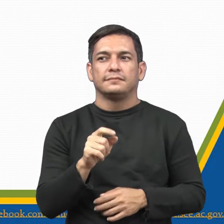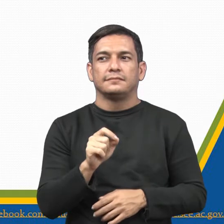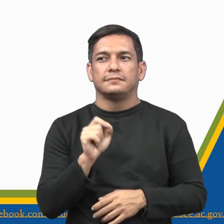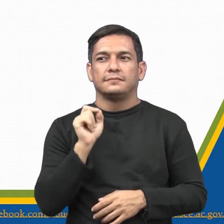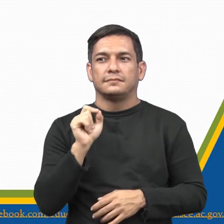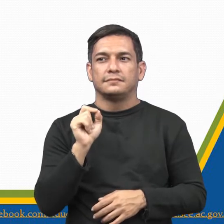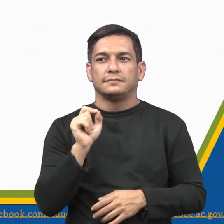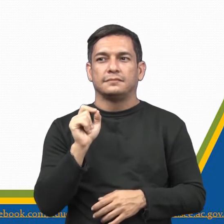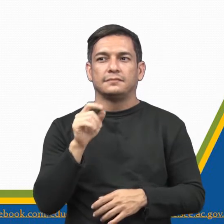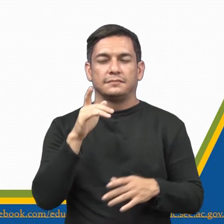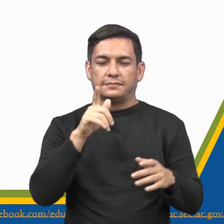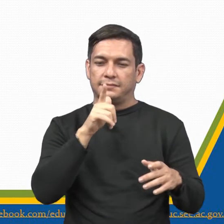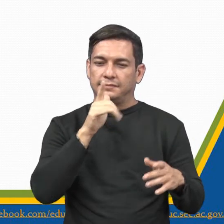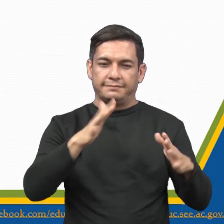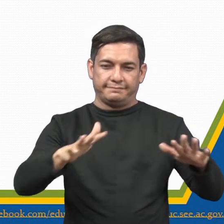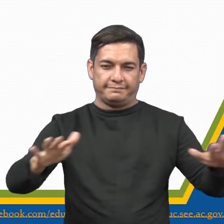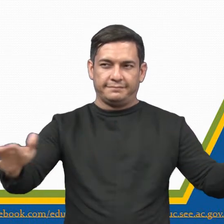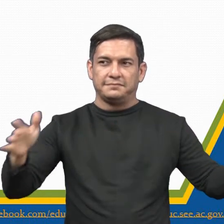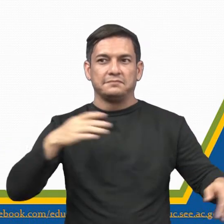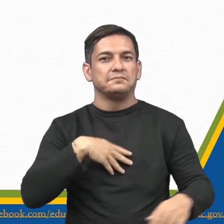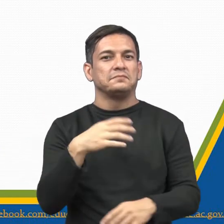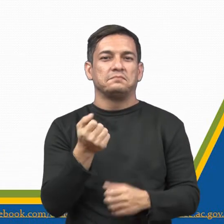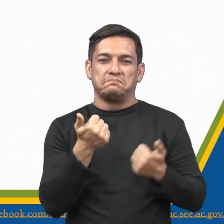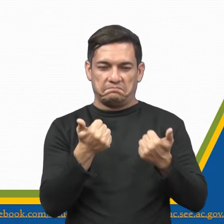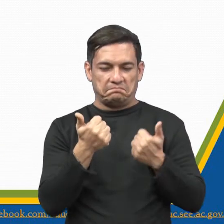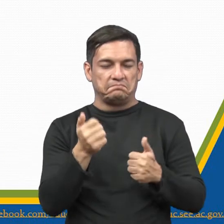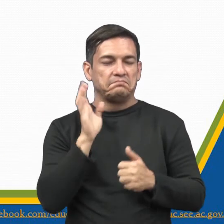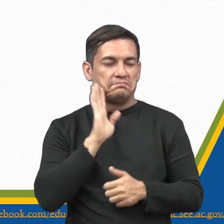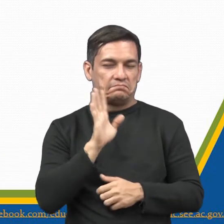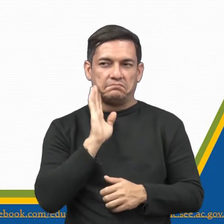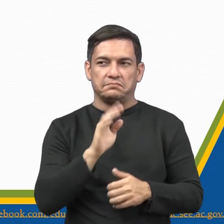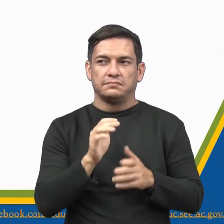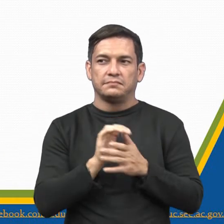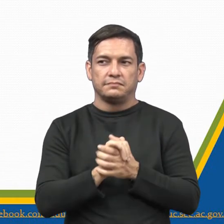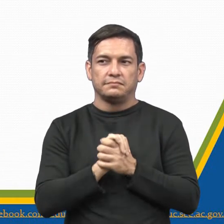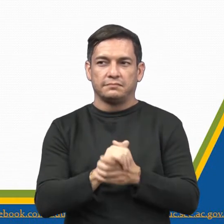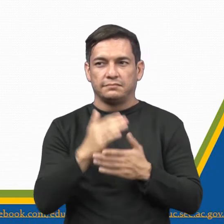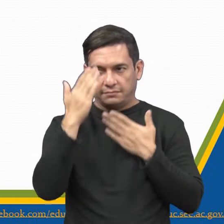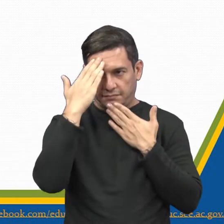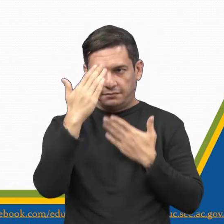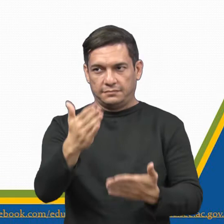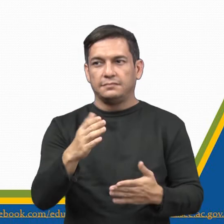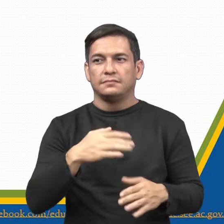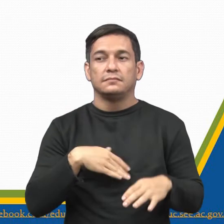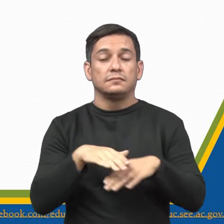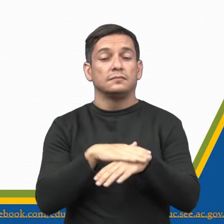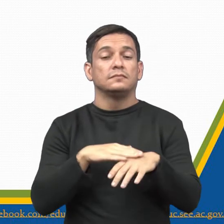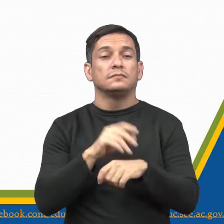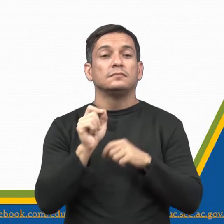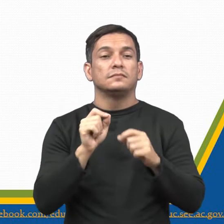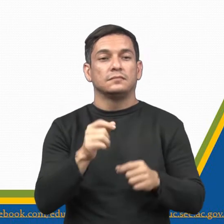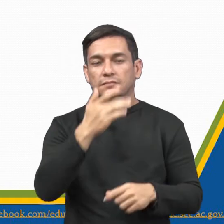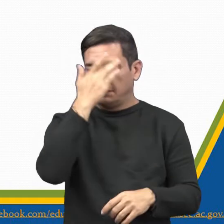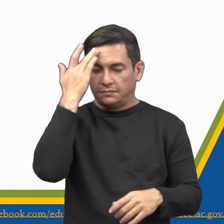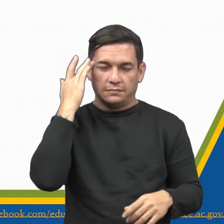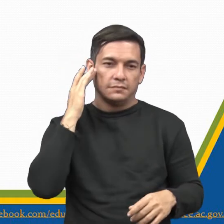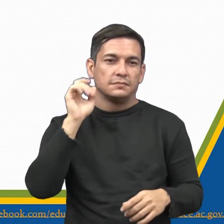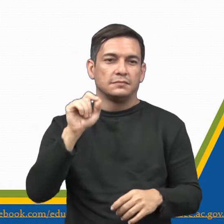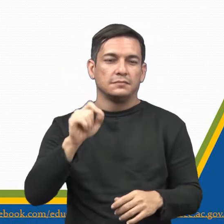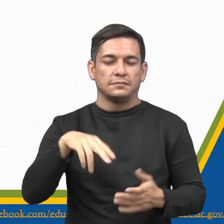aquelas ondas na prainha. Tá show, valeu. Brigadão. Isso é uma conversa de